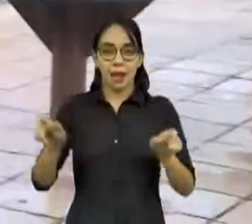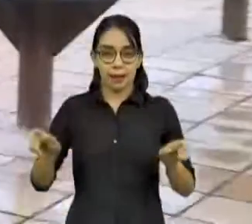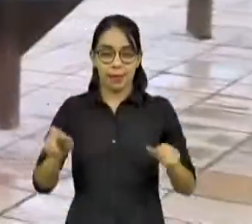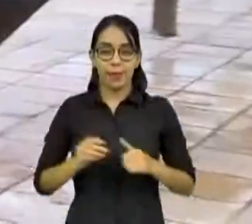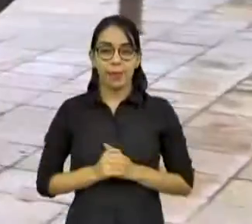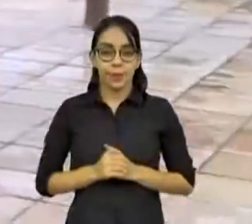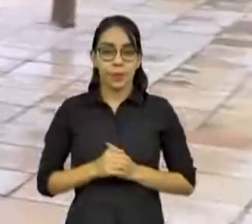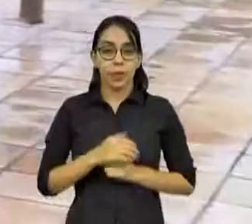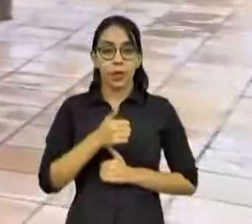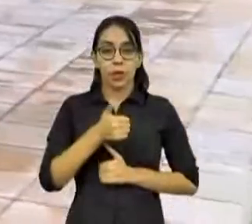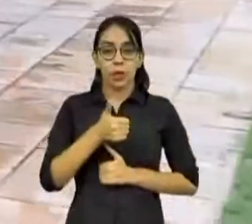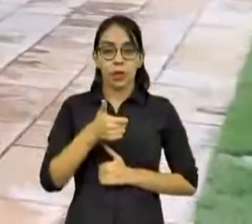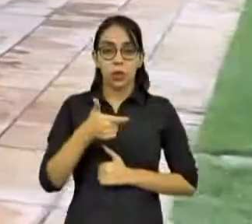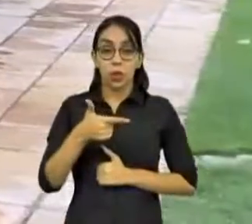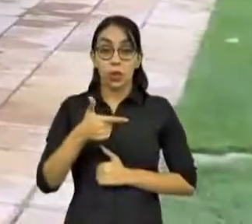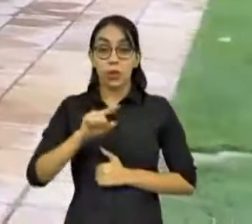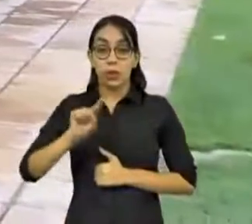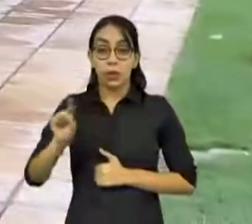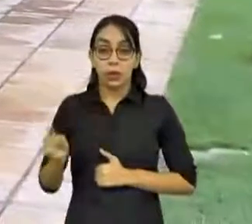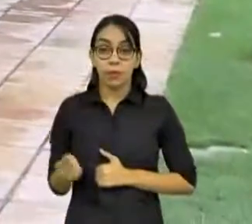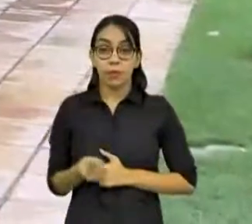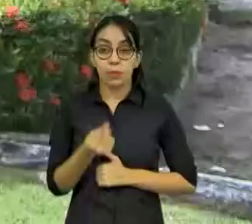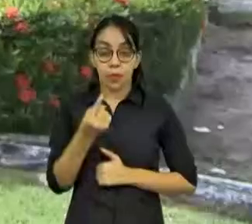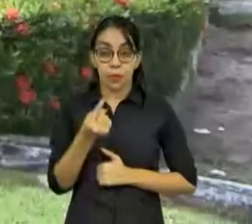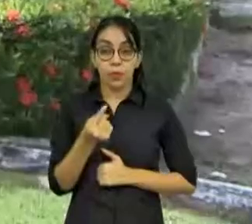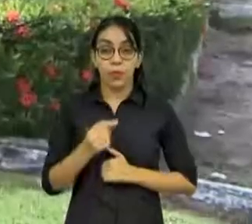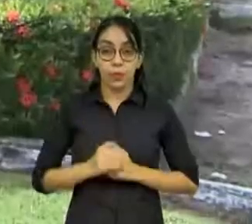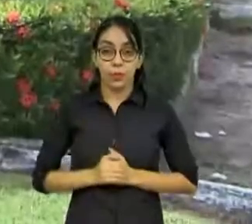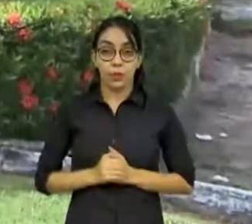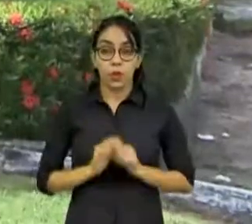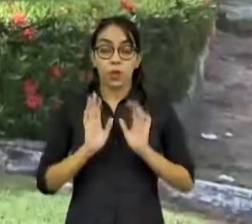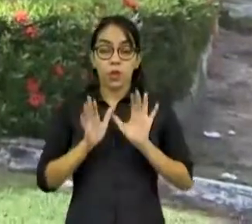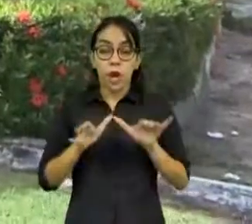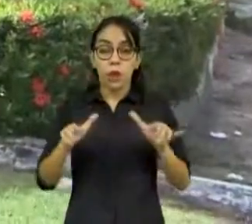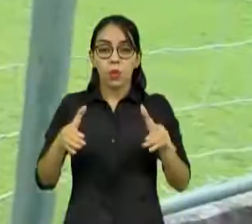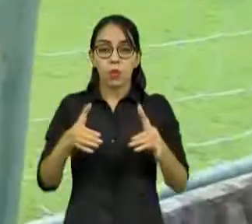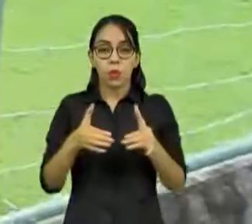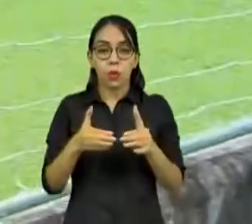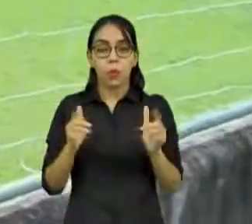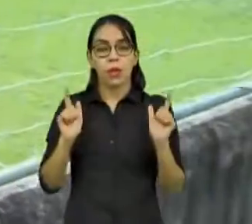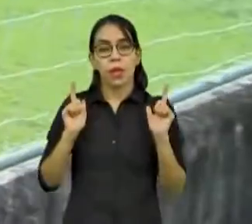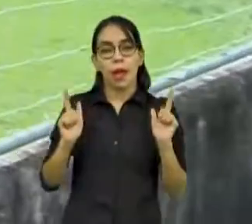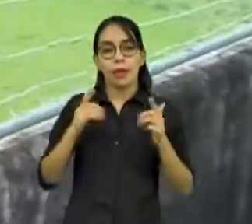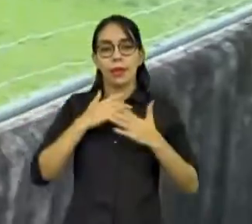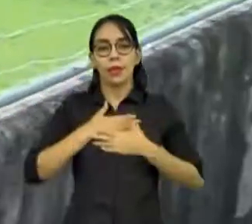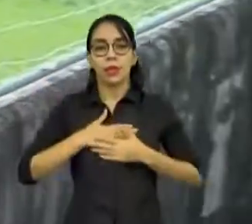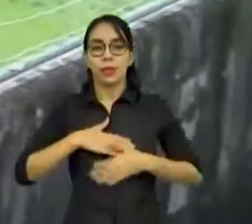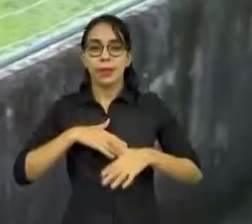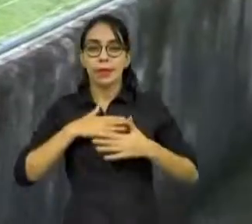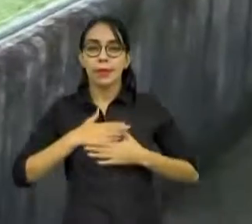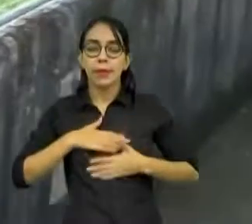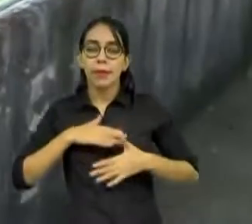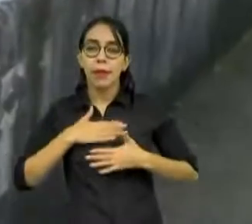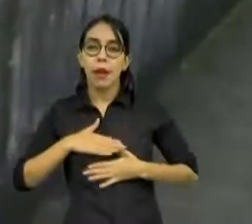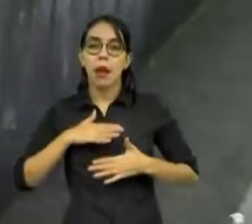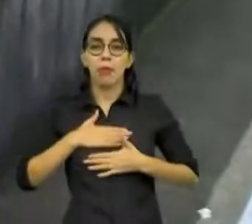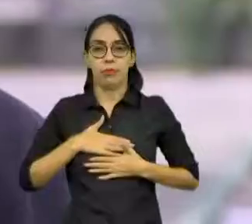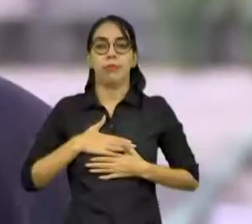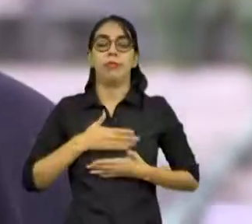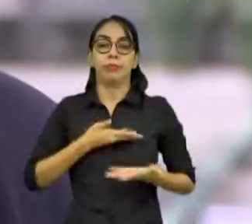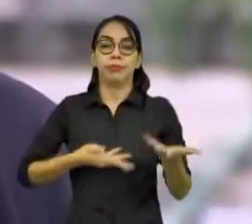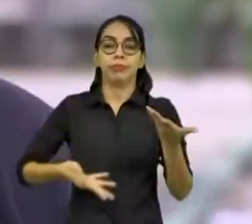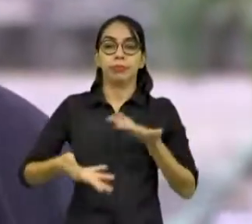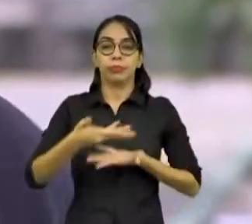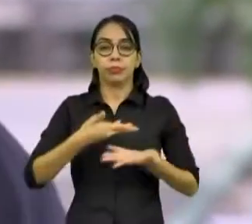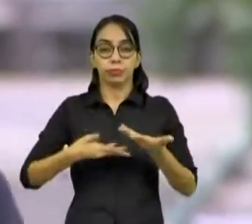mil associados, a Asprace conta com clubes de lazer para o descanso e entretenimento dos policiais e bombeiros.